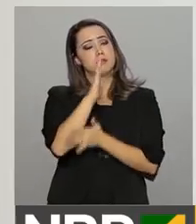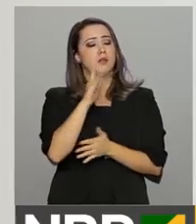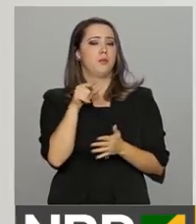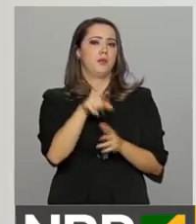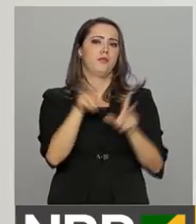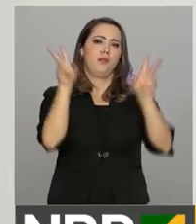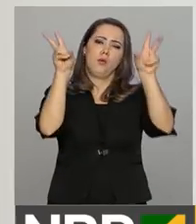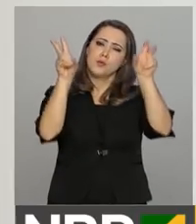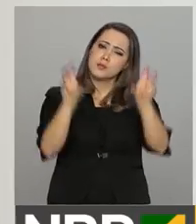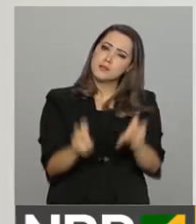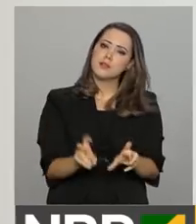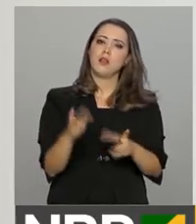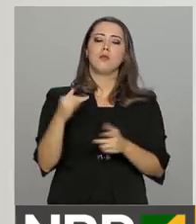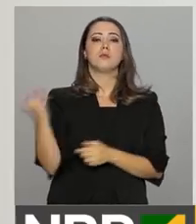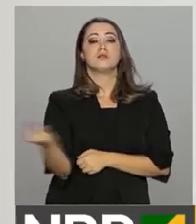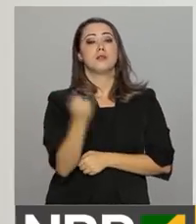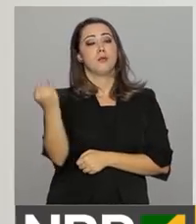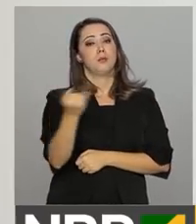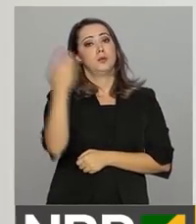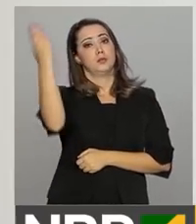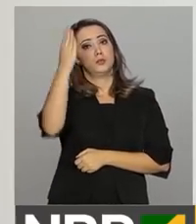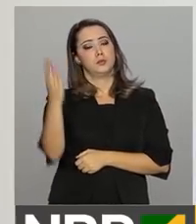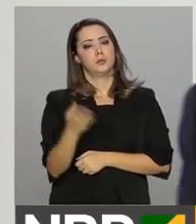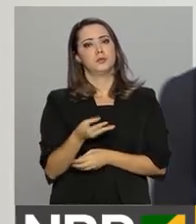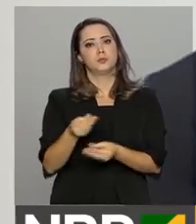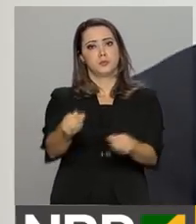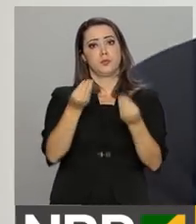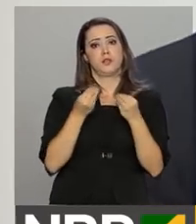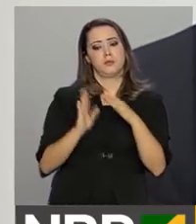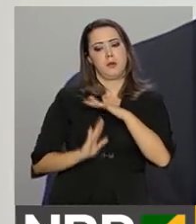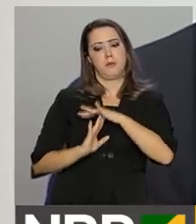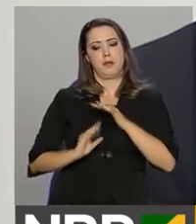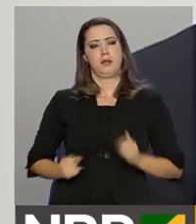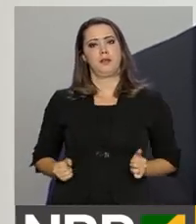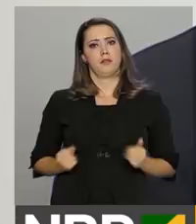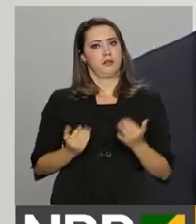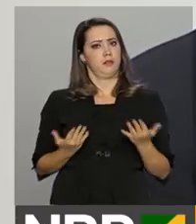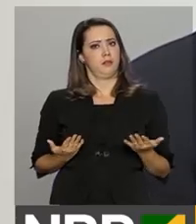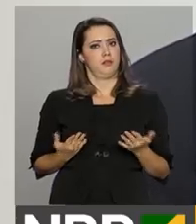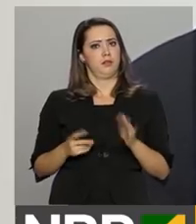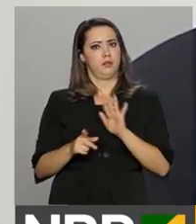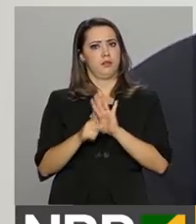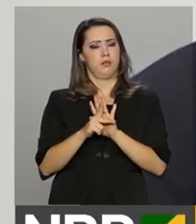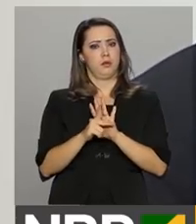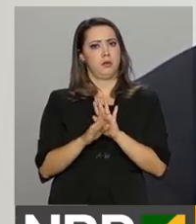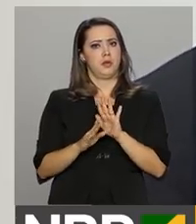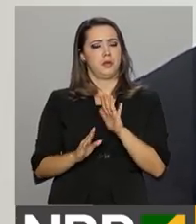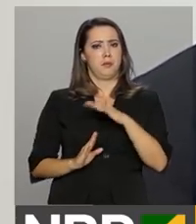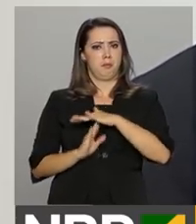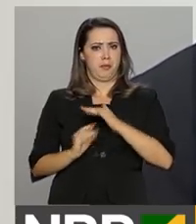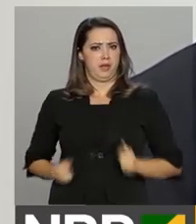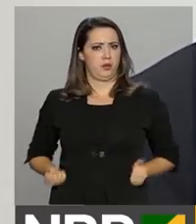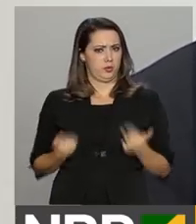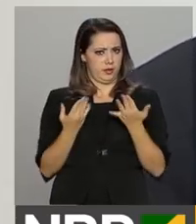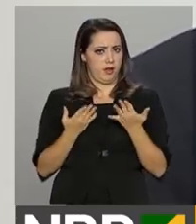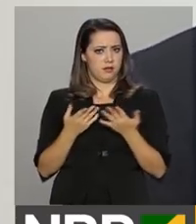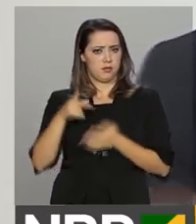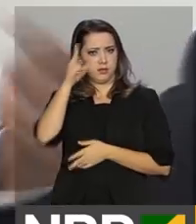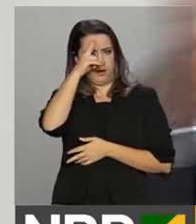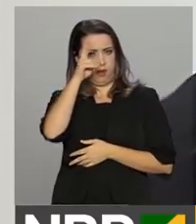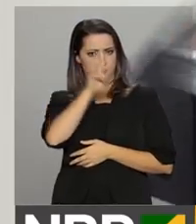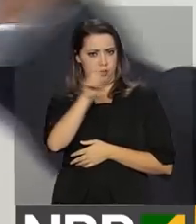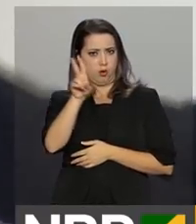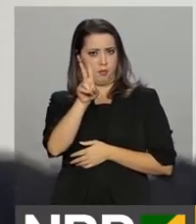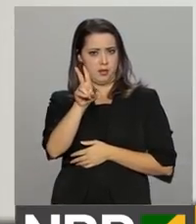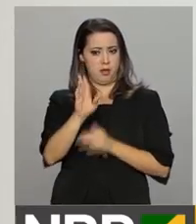para o país não é vocês me deram a pec do teto que era tida como que pec da morte lembro disso porque